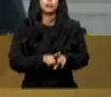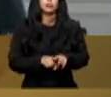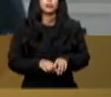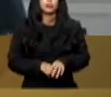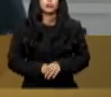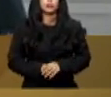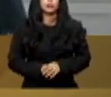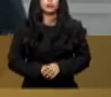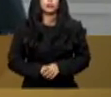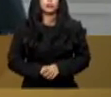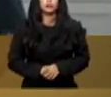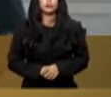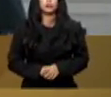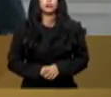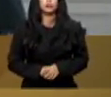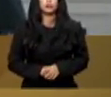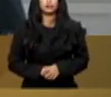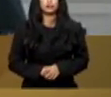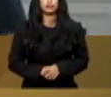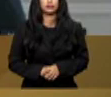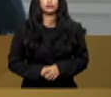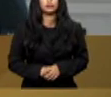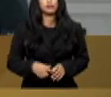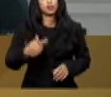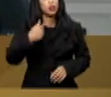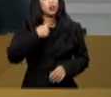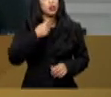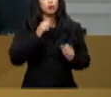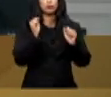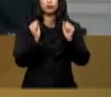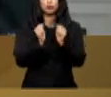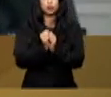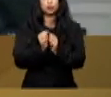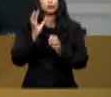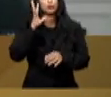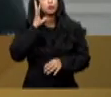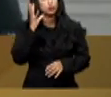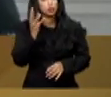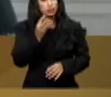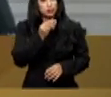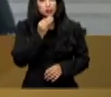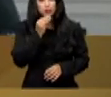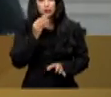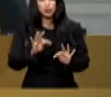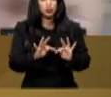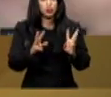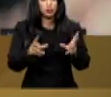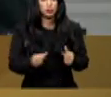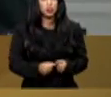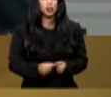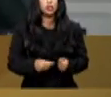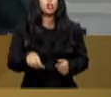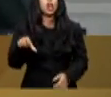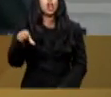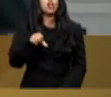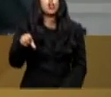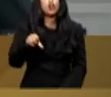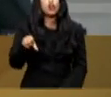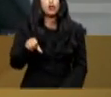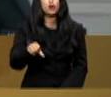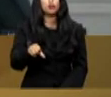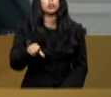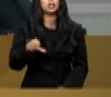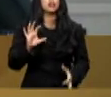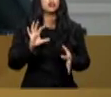nesse ponto convirjo integralmente com o eminente ministro relator, ministro Dias Toffoli, no tocante à cláusula nona do convênio